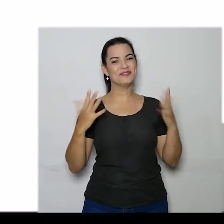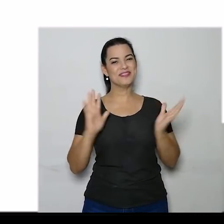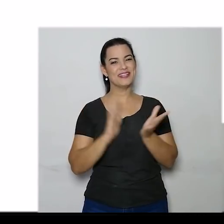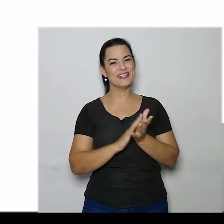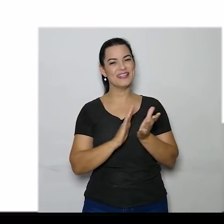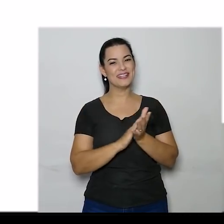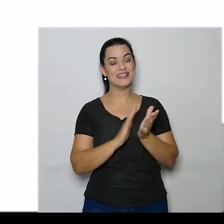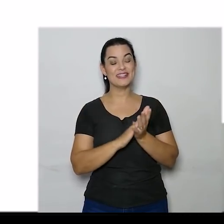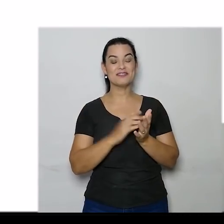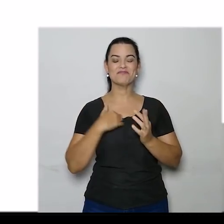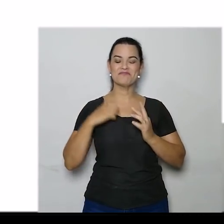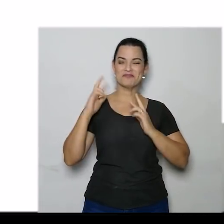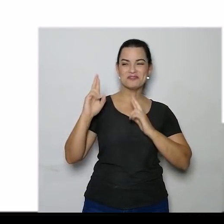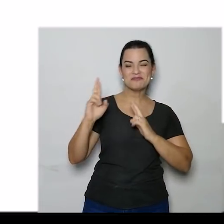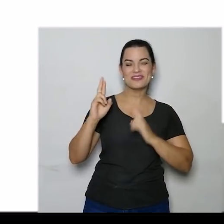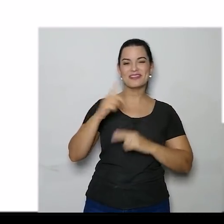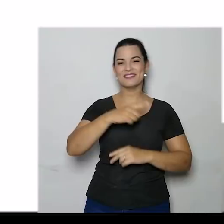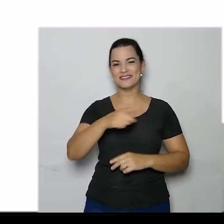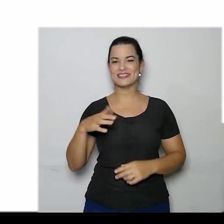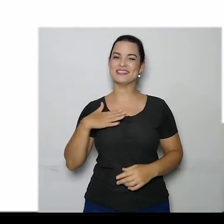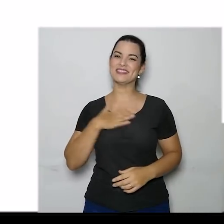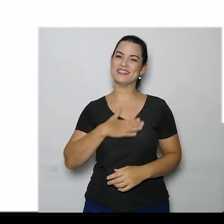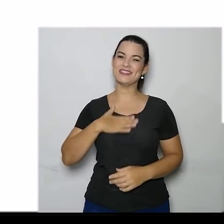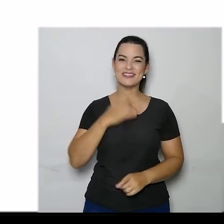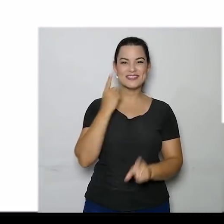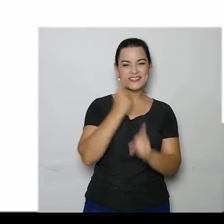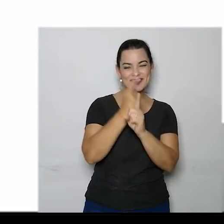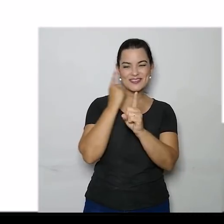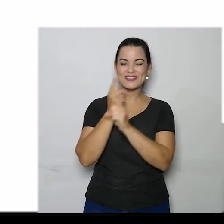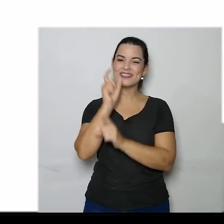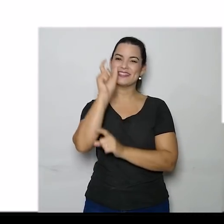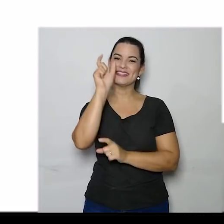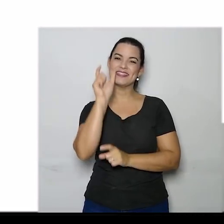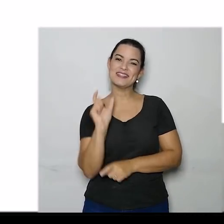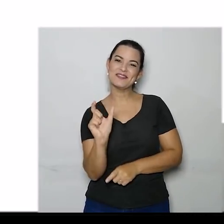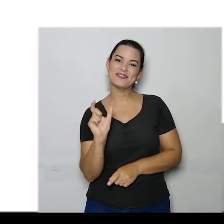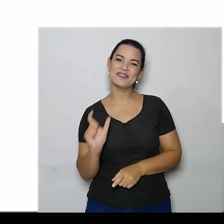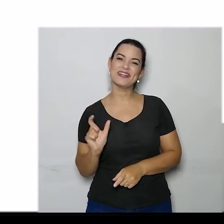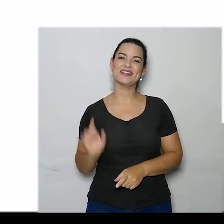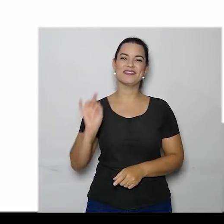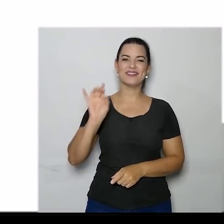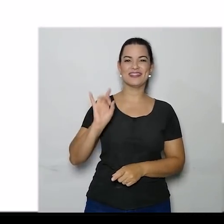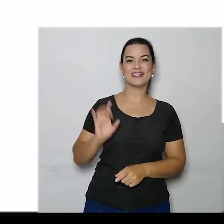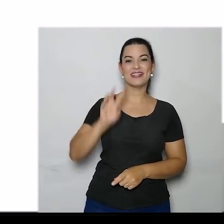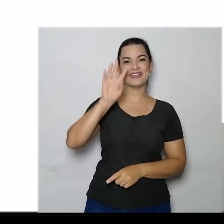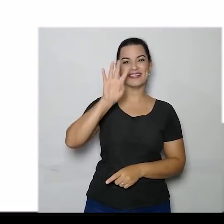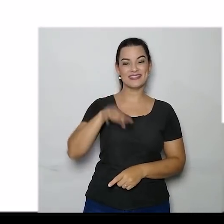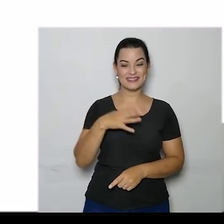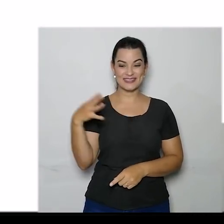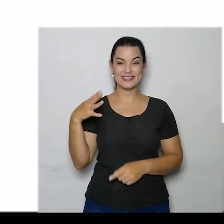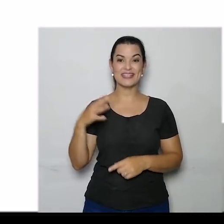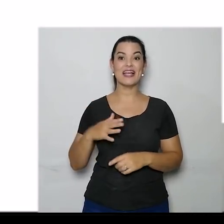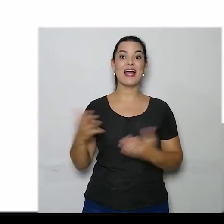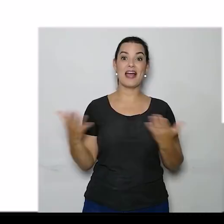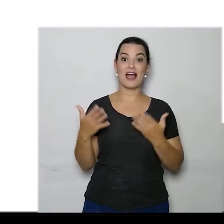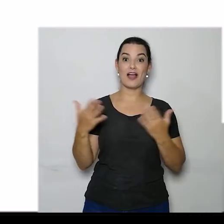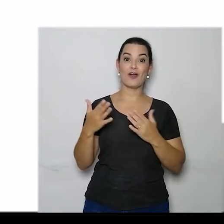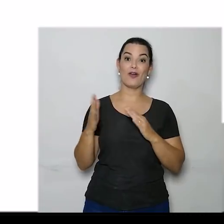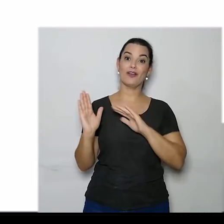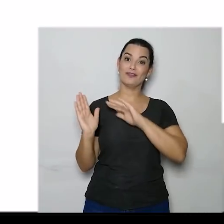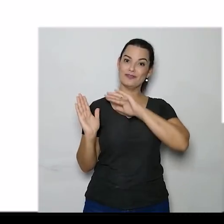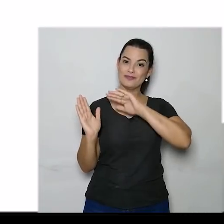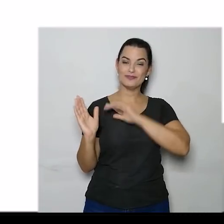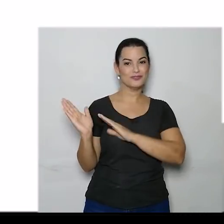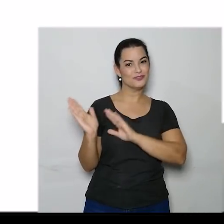que vocês tenham gostado de encontrar as palavras da nossa cruzadinha. Agora eu vou tirar da tela e nós vamos